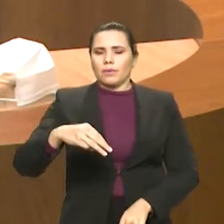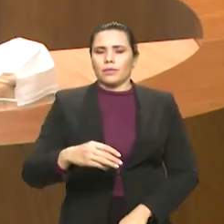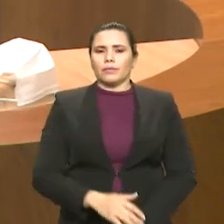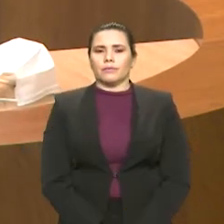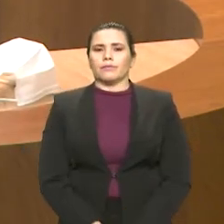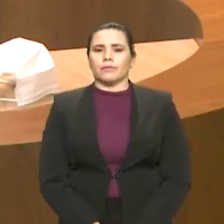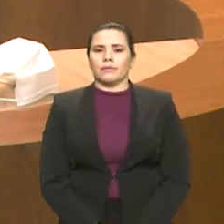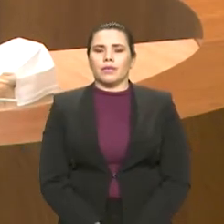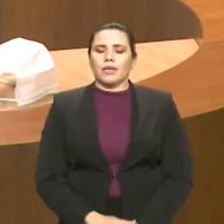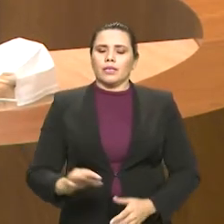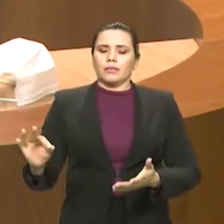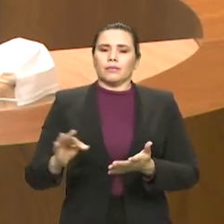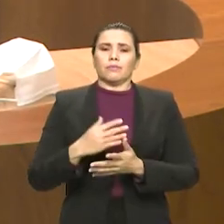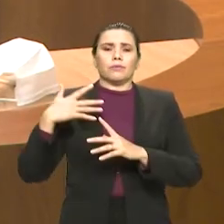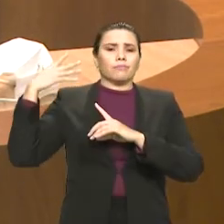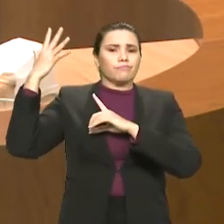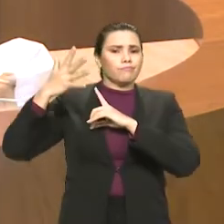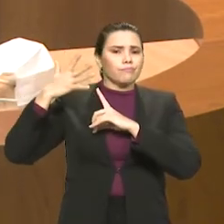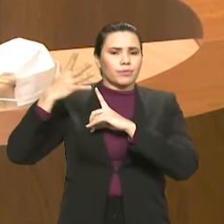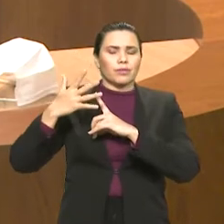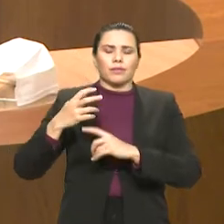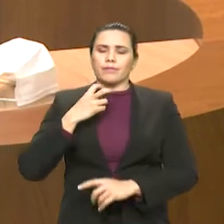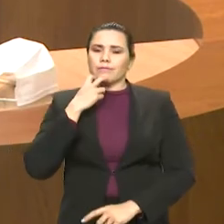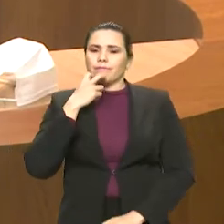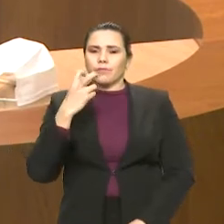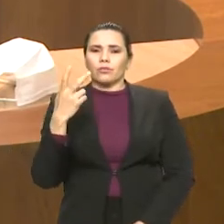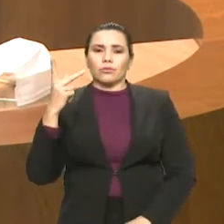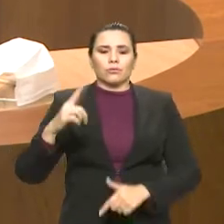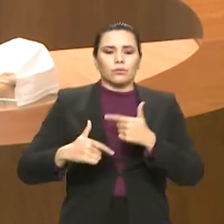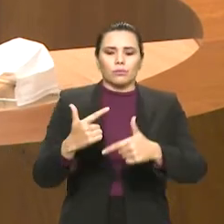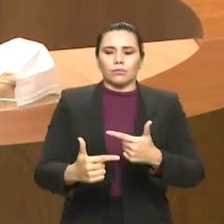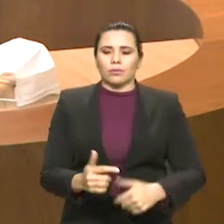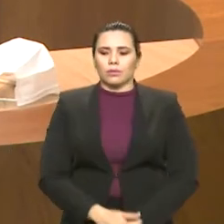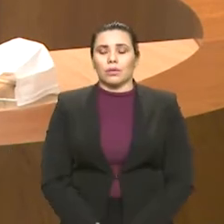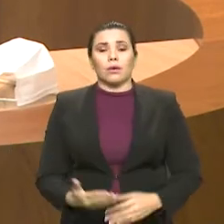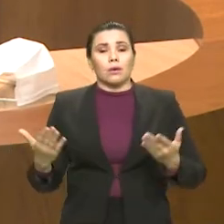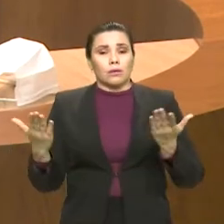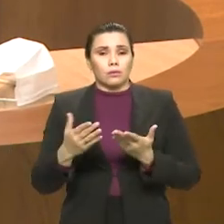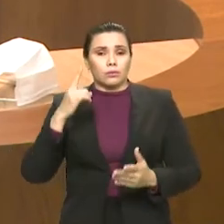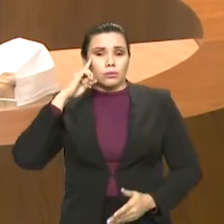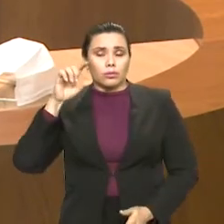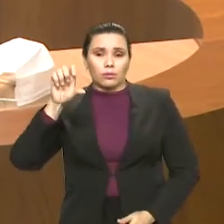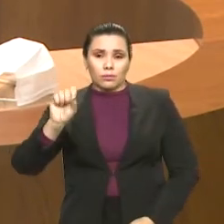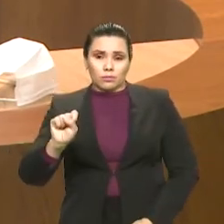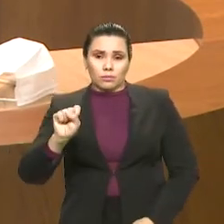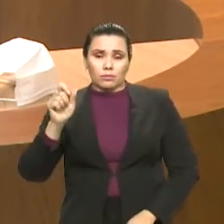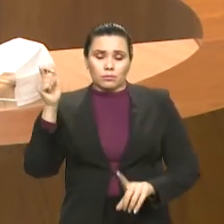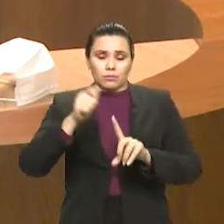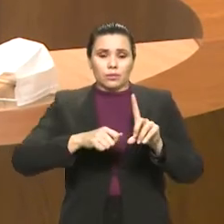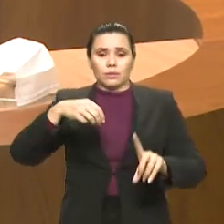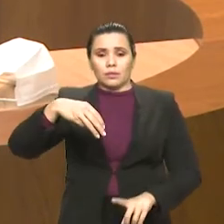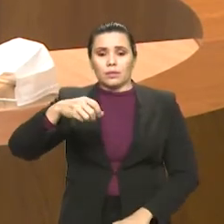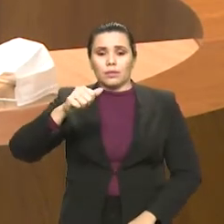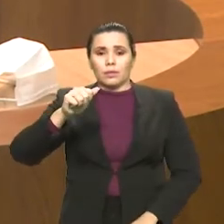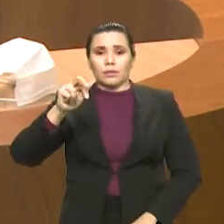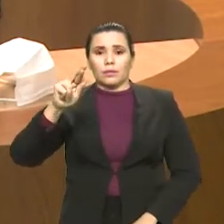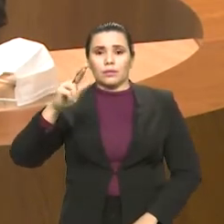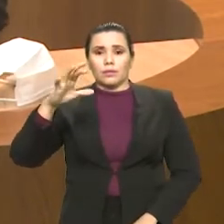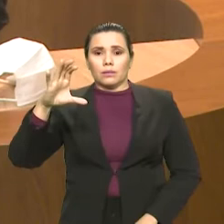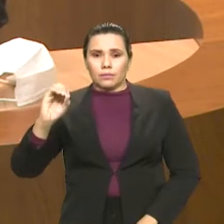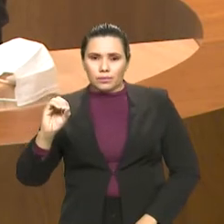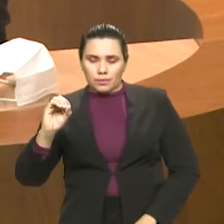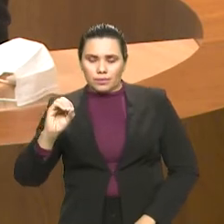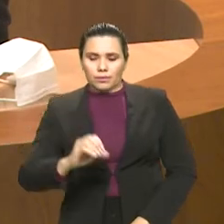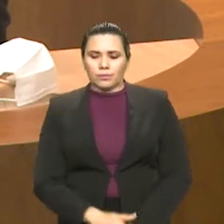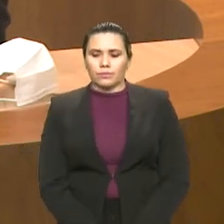Hoje é um dia realmente muito especial, dia 8 de março, Dia Internacional da Mulher, que significa